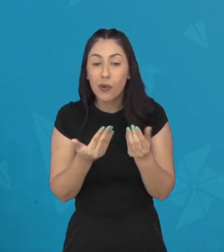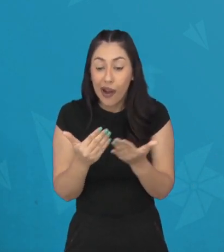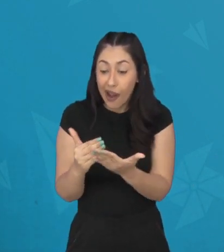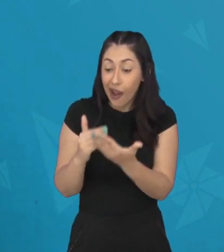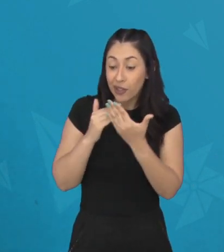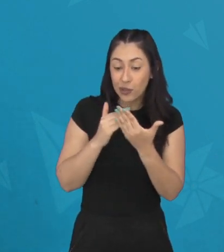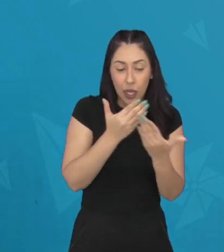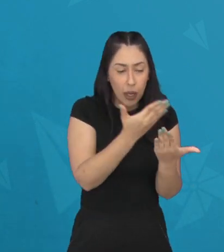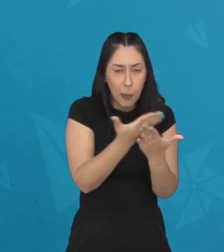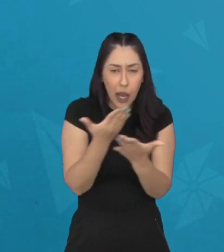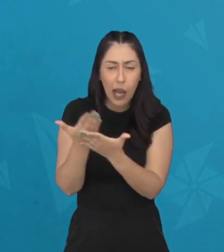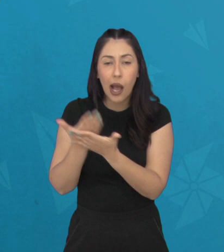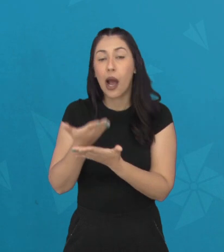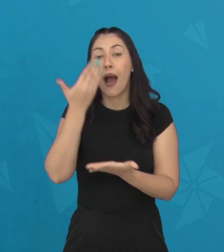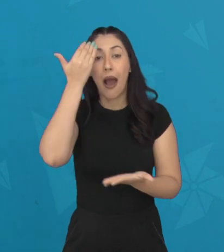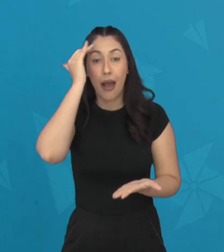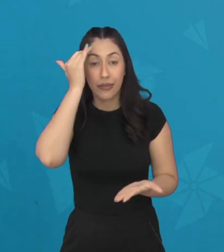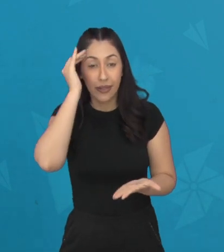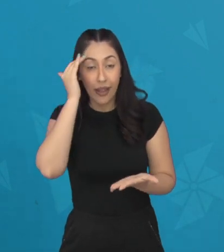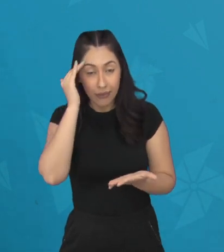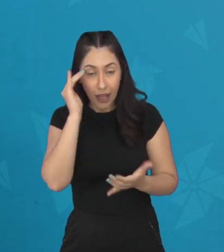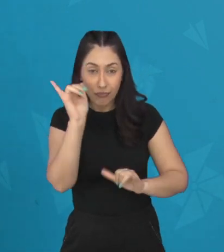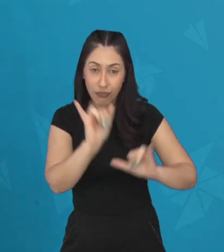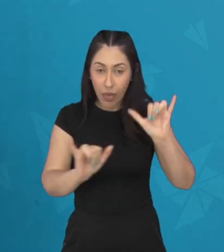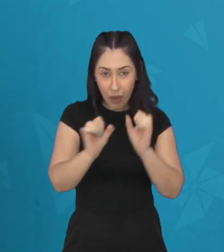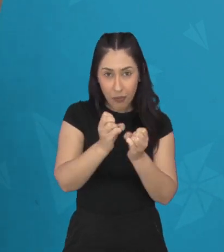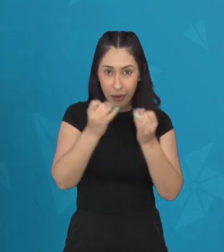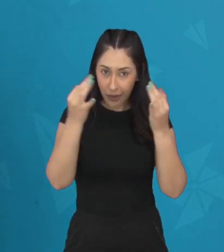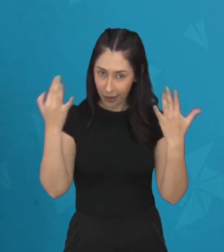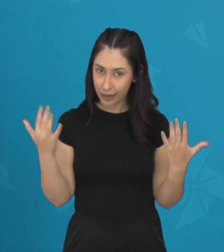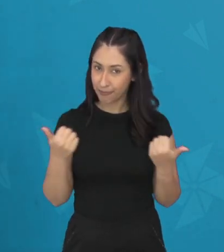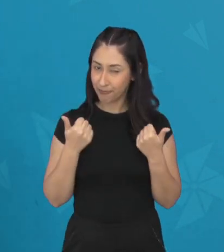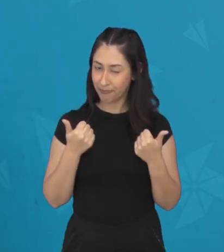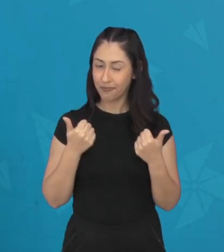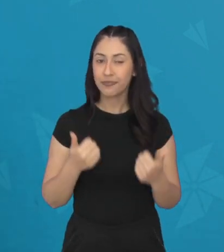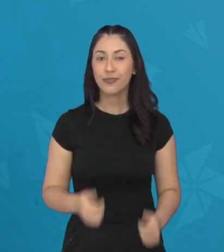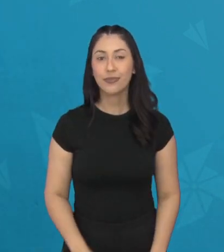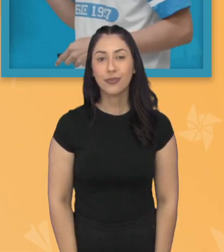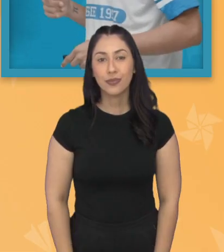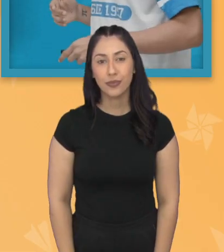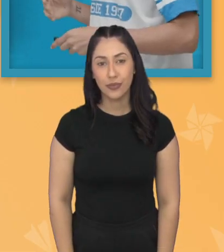melhor a área da estequiometria, tudo bem? Venham comigo.